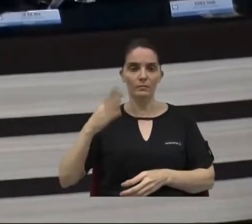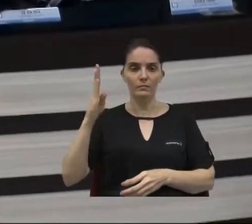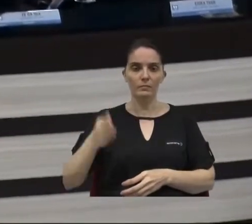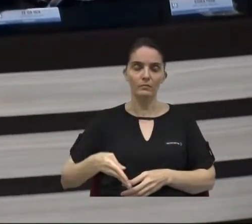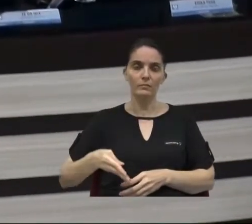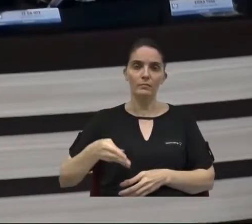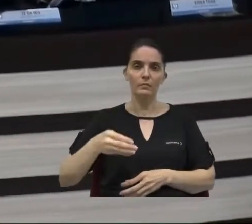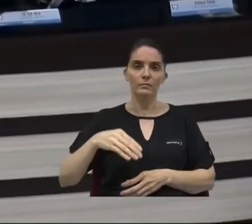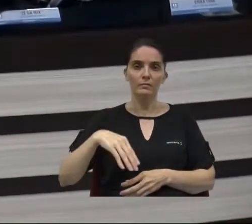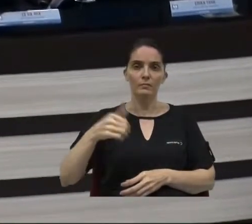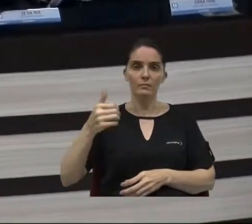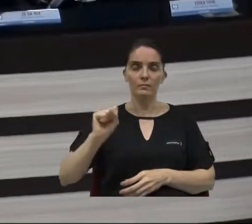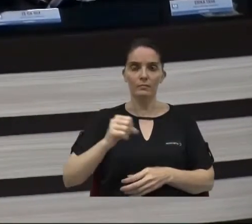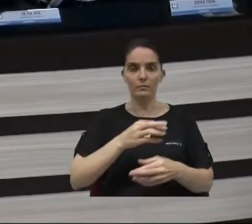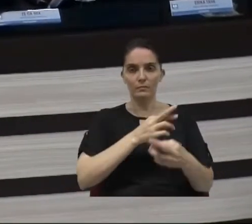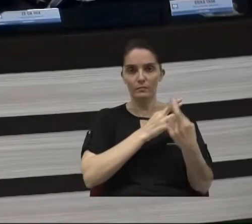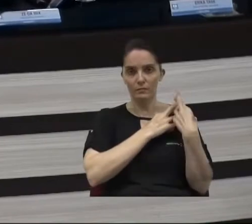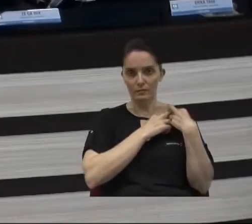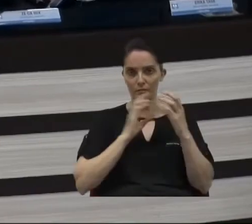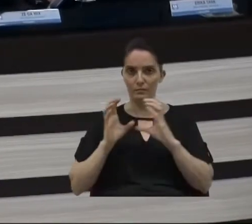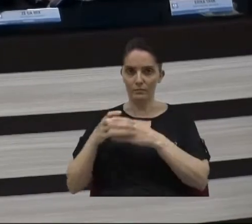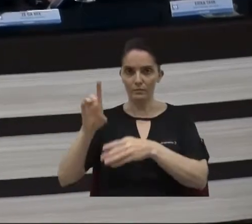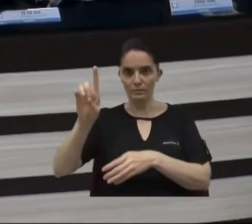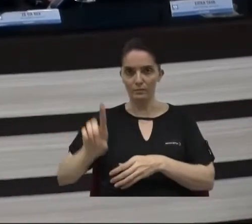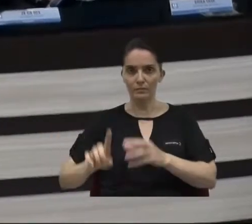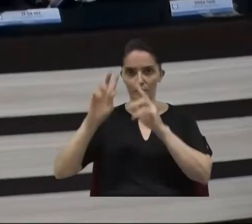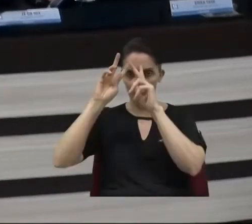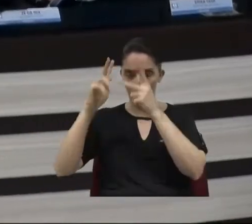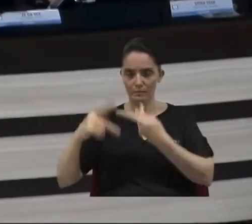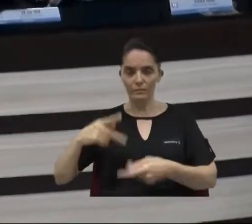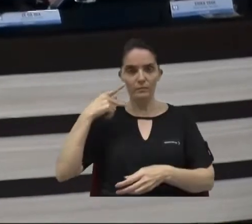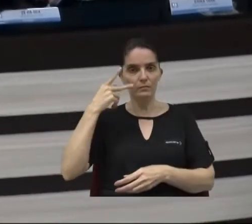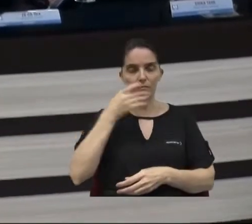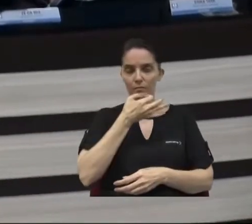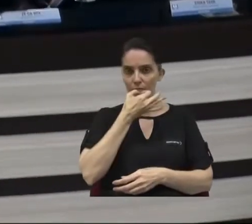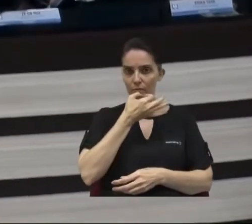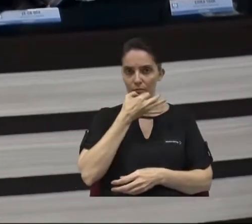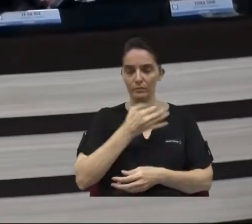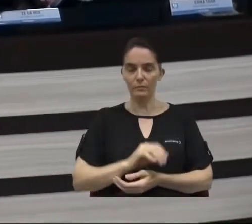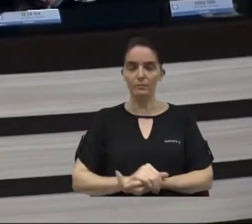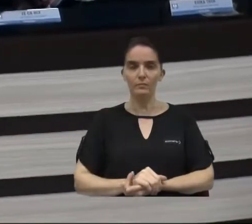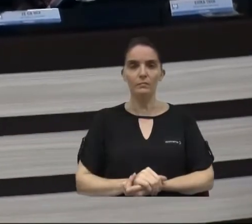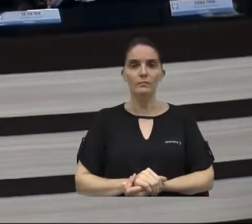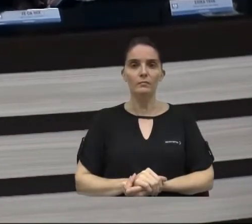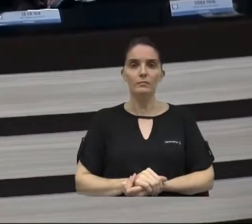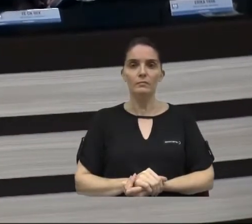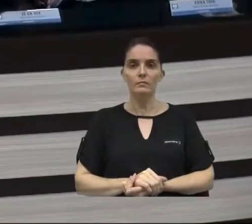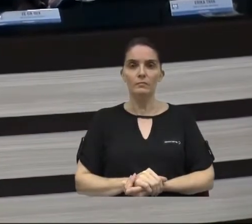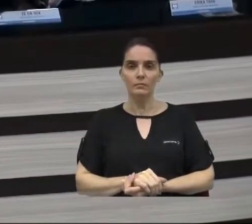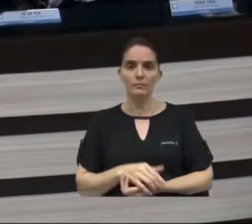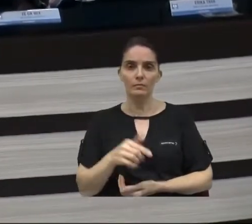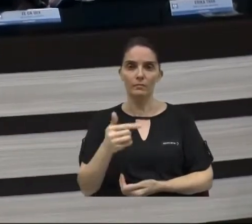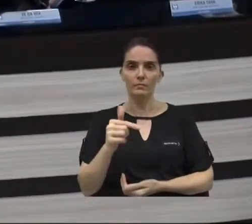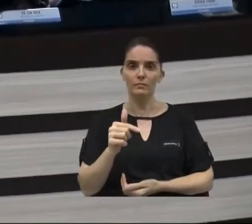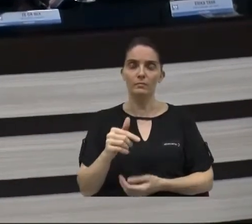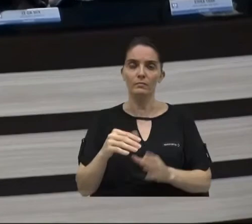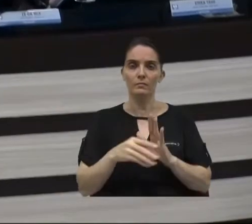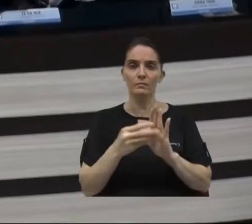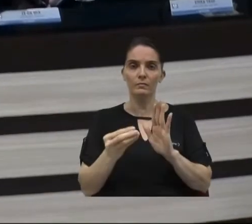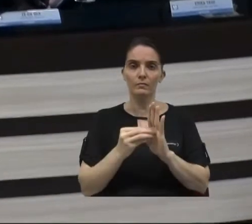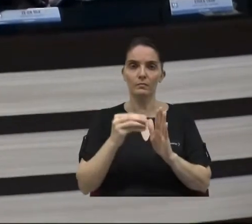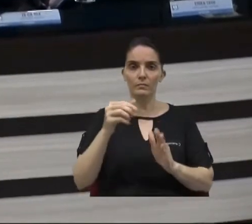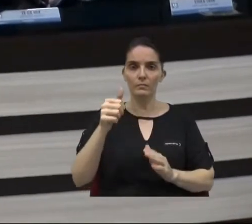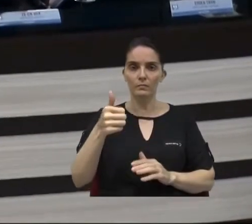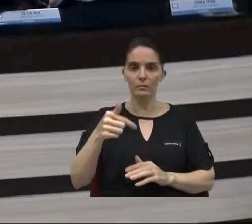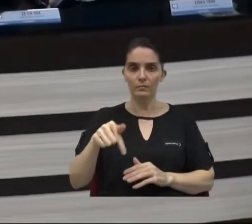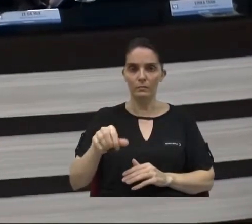104/2018, de autoria da Comissão de Direitos Humanos. Algum vereador deseja discutir? Não havendo a emenda 179,